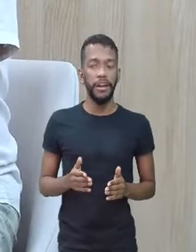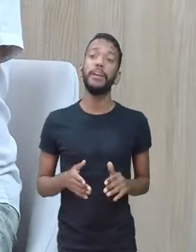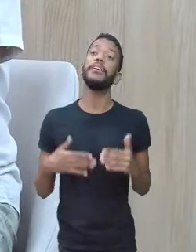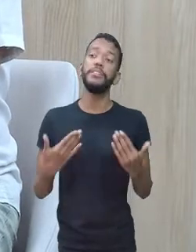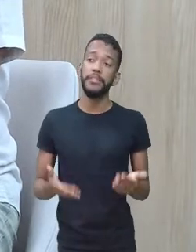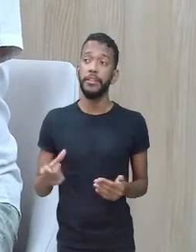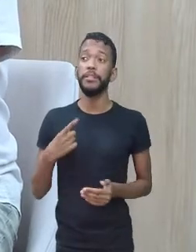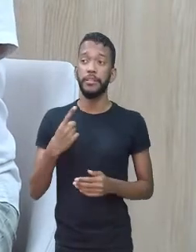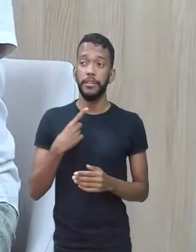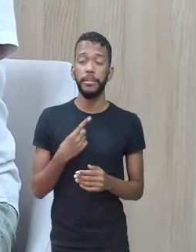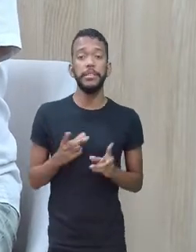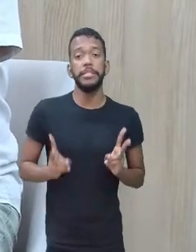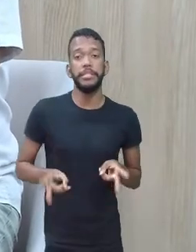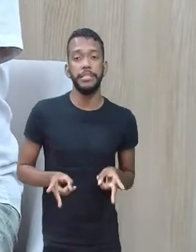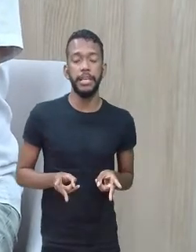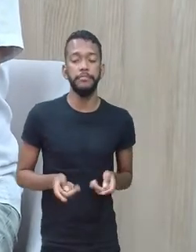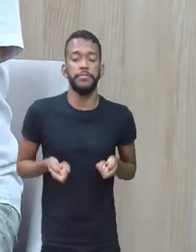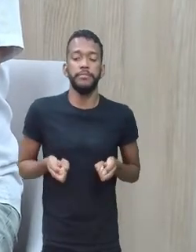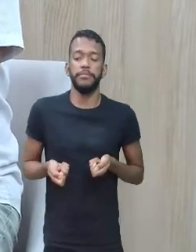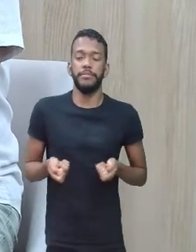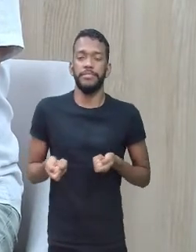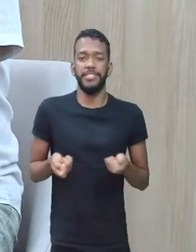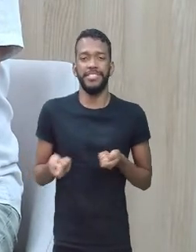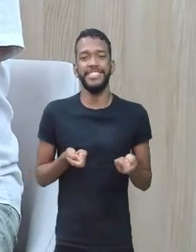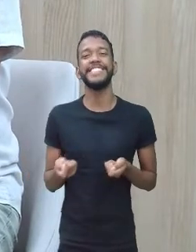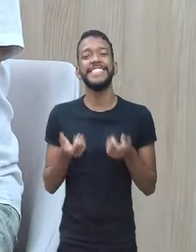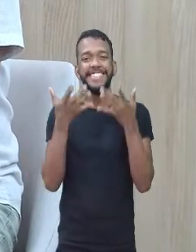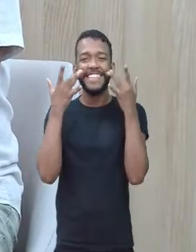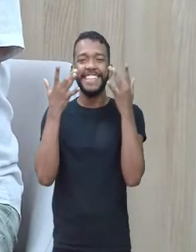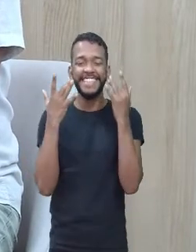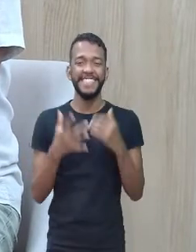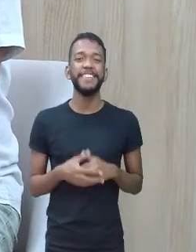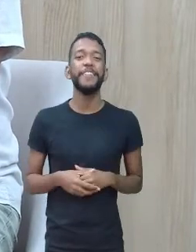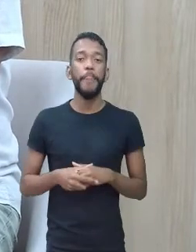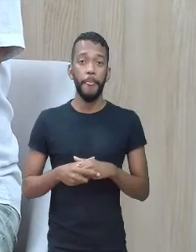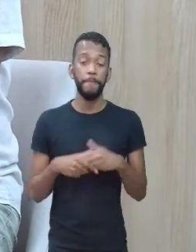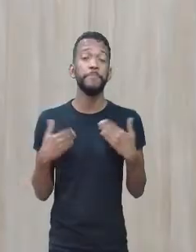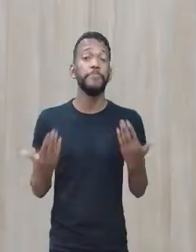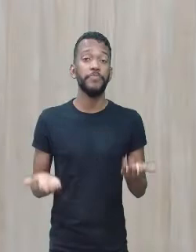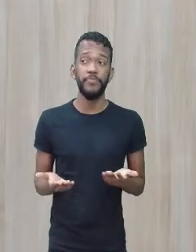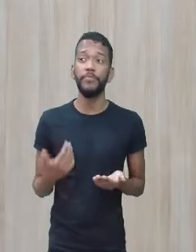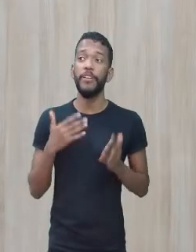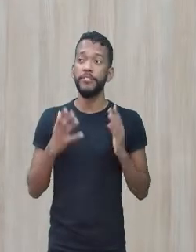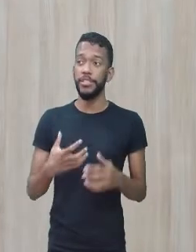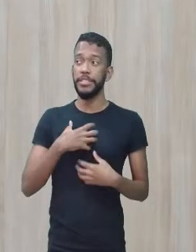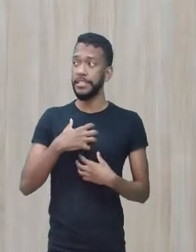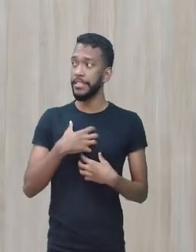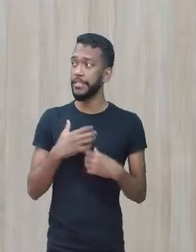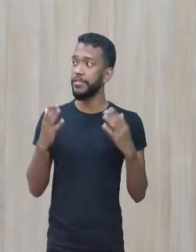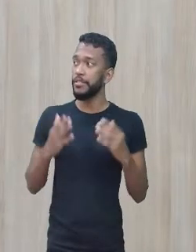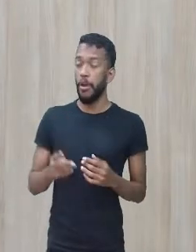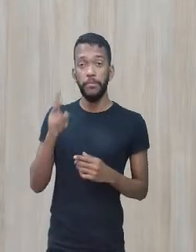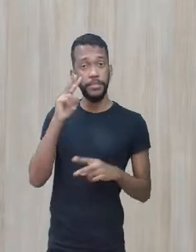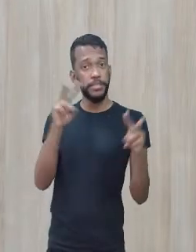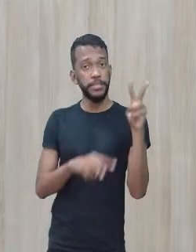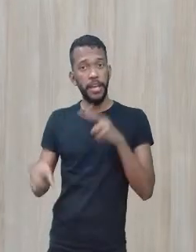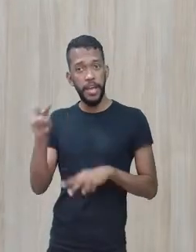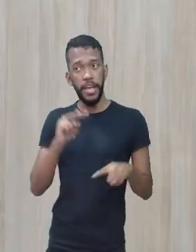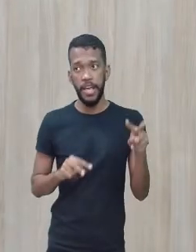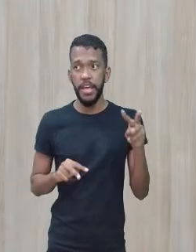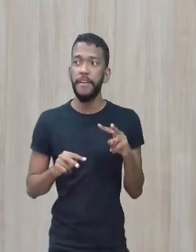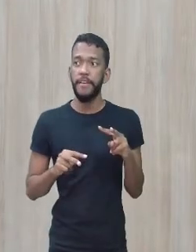de segurar ali a encenação, né? Entendo. Então, nesse sentido, a gente observa, né, que há uma